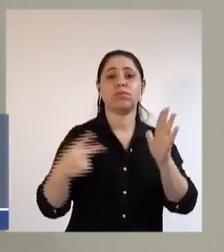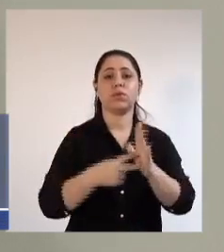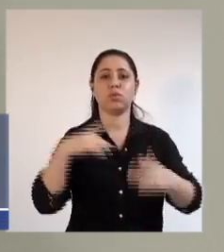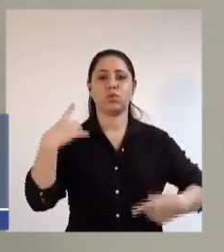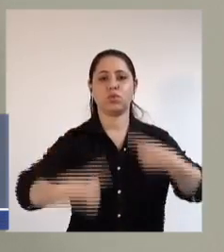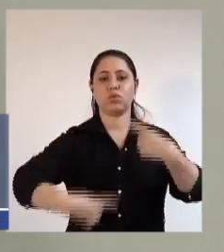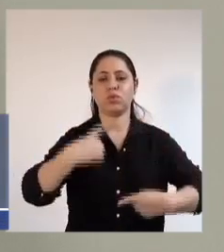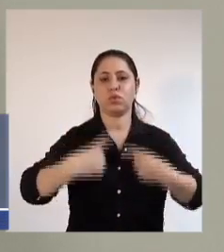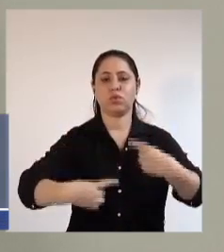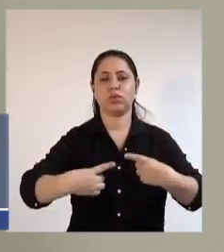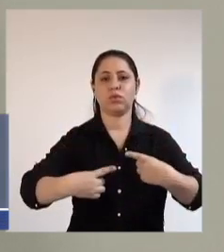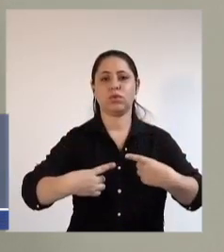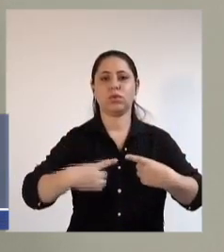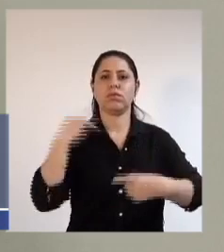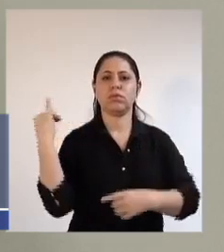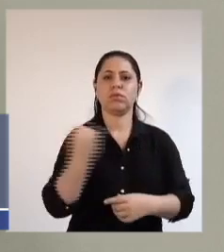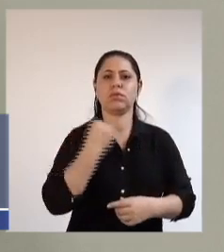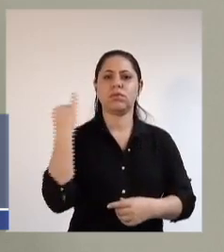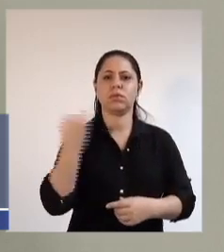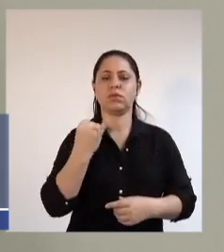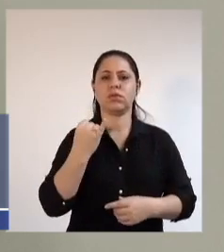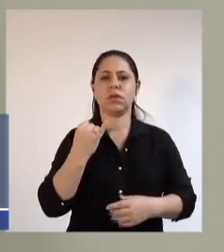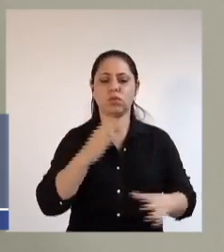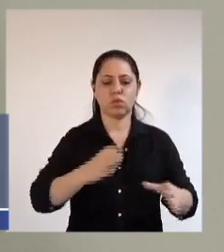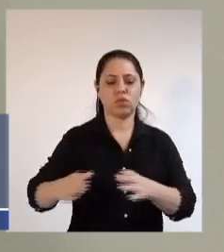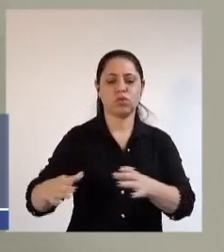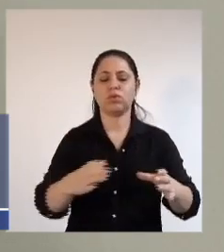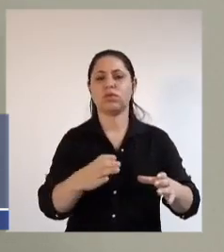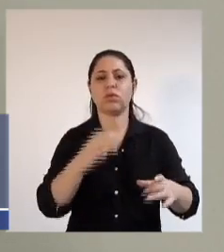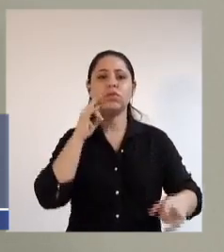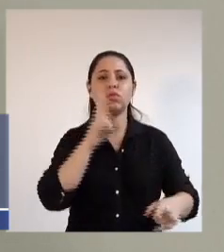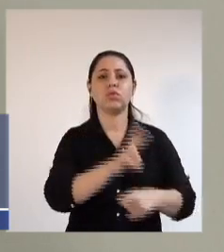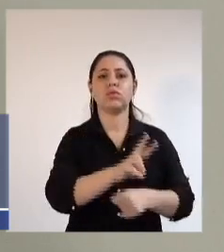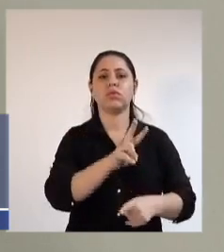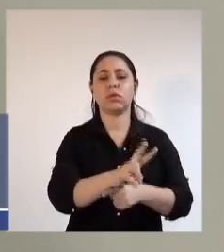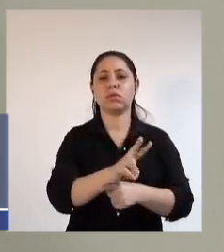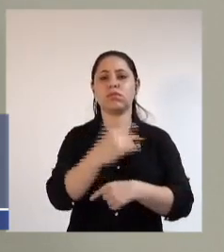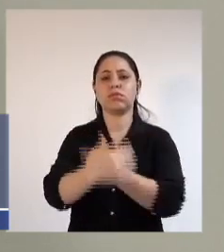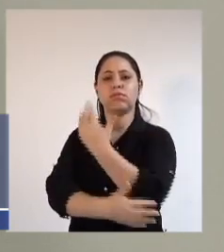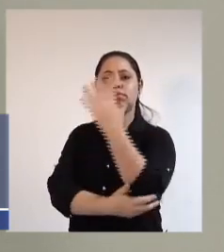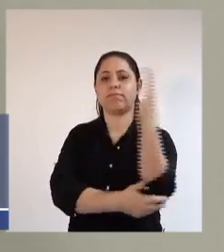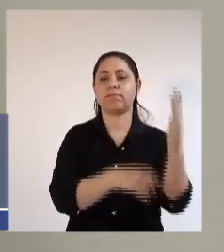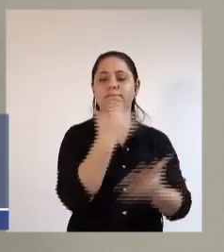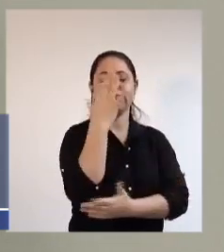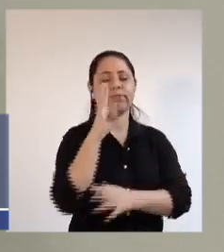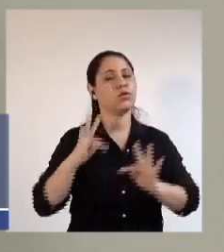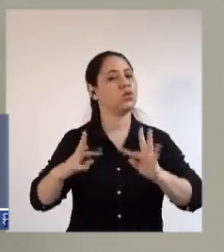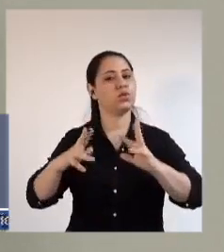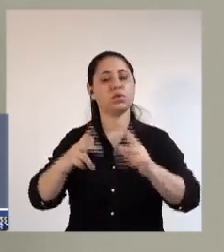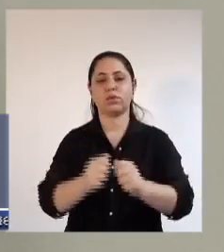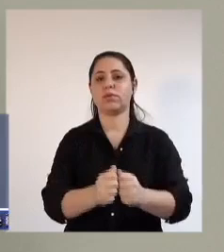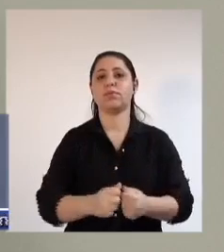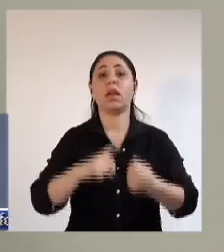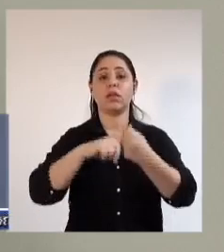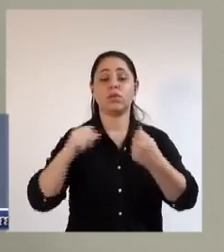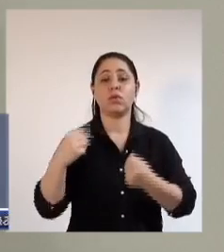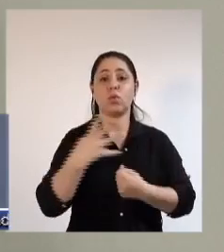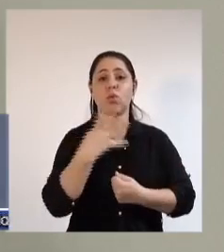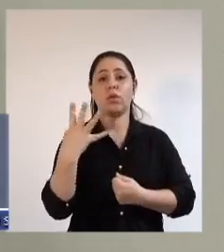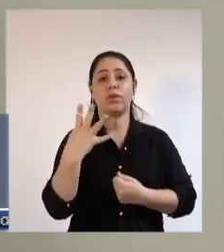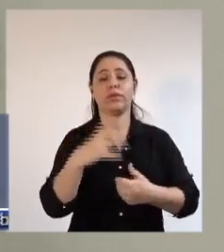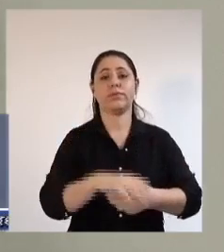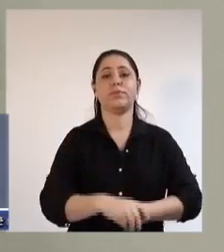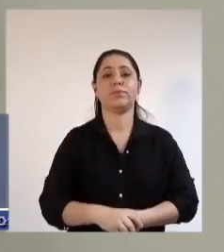acerca da importância destas áreas de conservação ambiental para todos artigo 4º